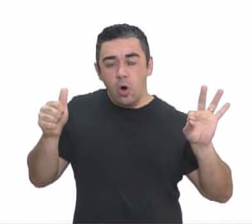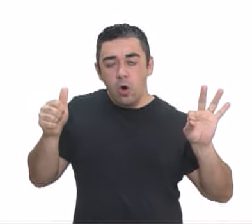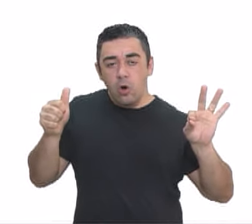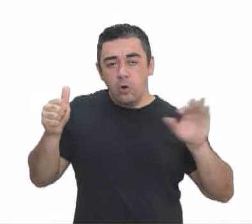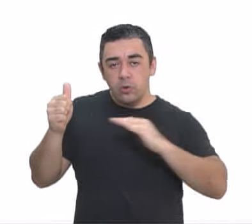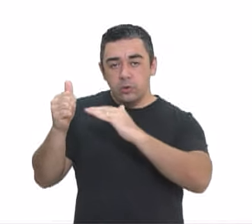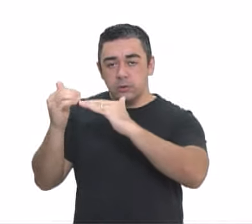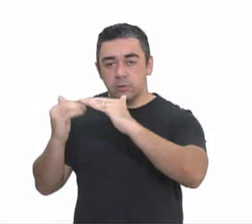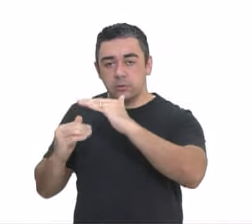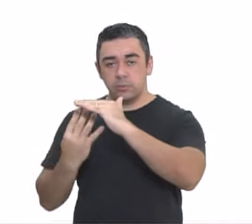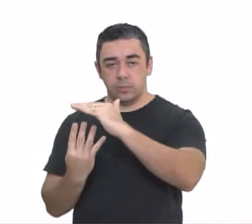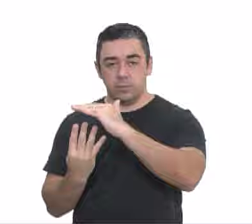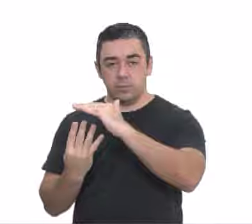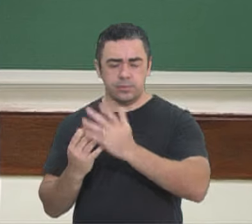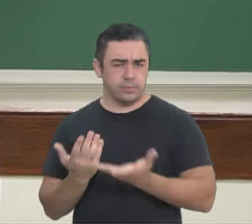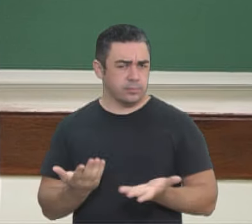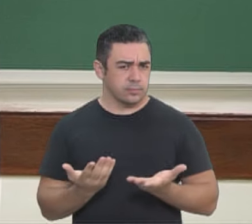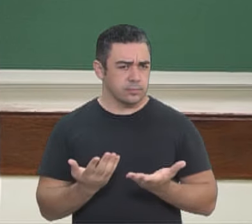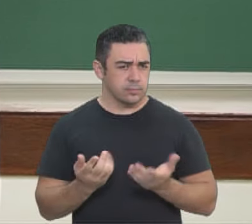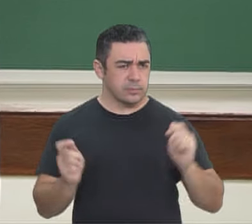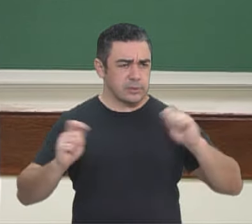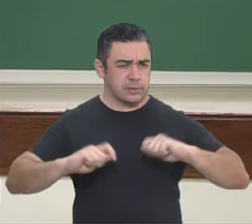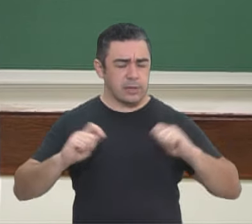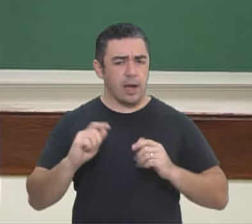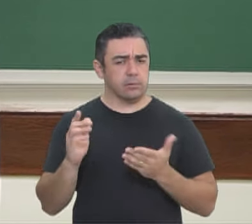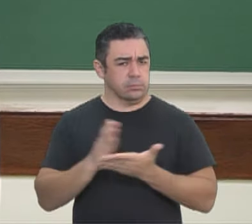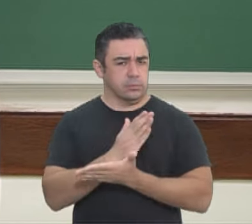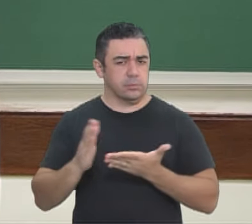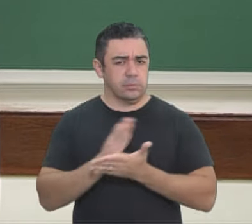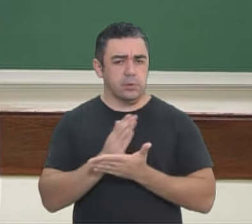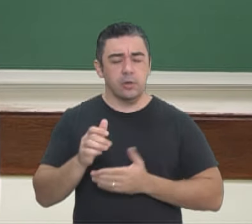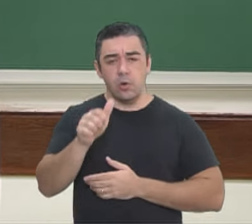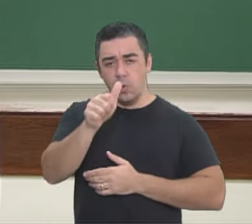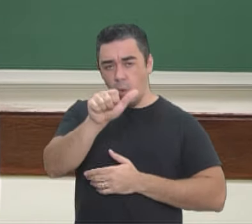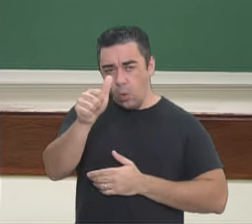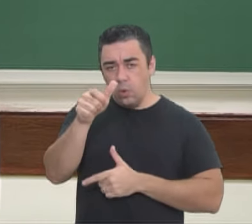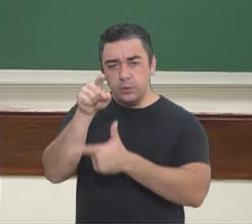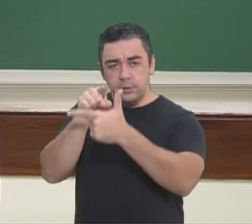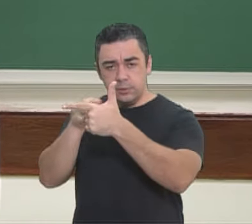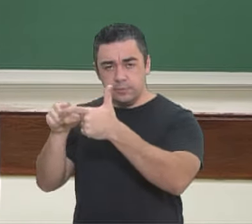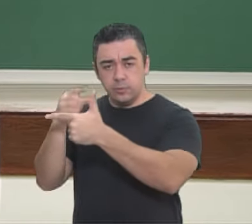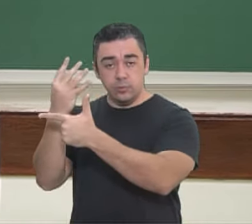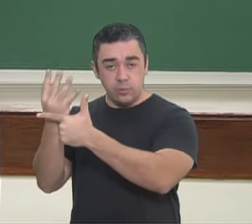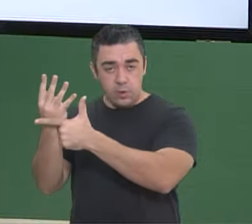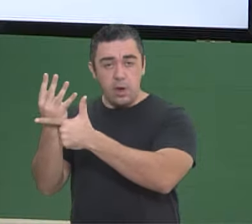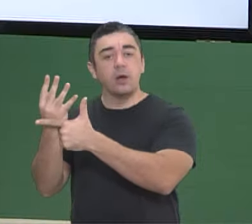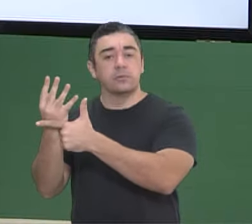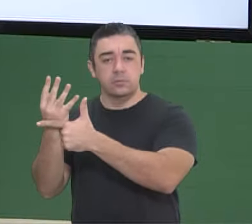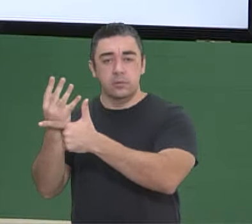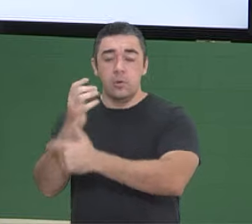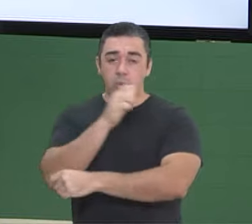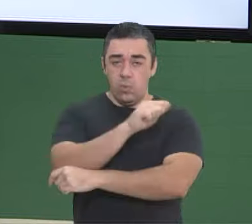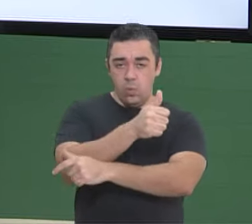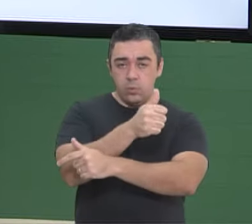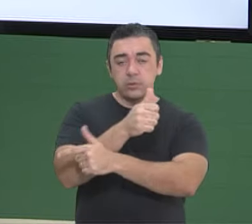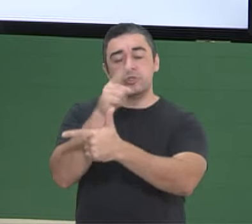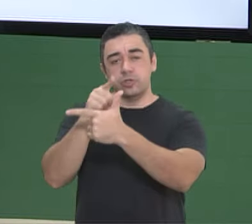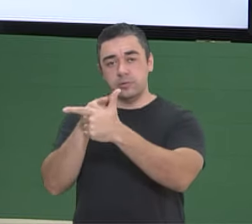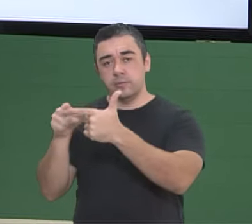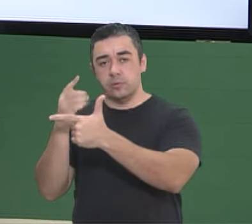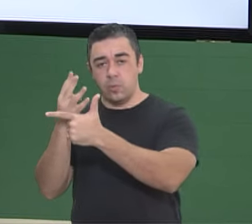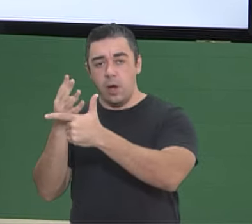vamos lá. Uma maneira, eu dividi aqui, 11 por 4. Quanto que dá, pessoal, se dividir 11 por 4?